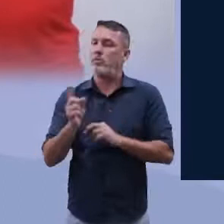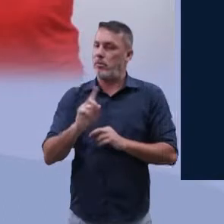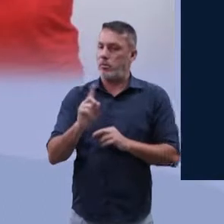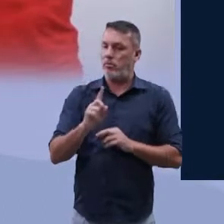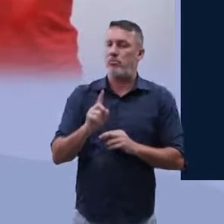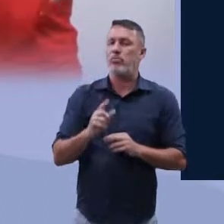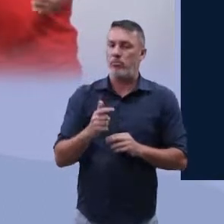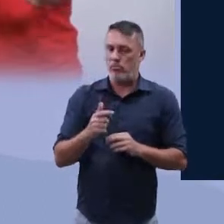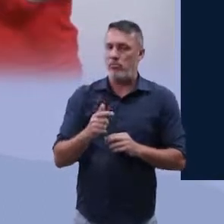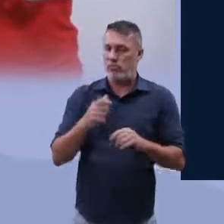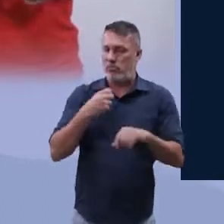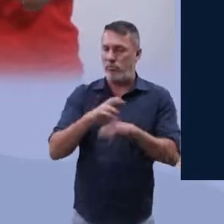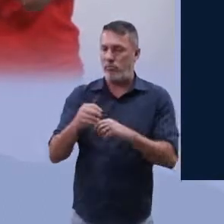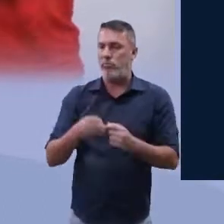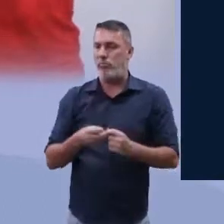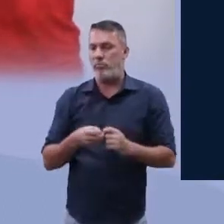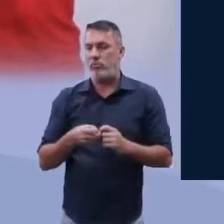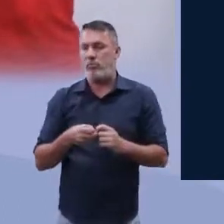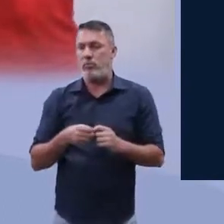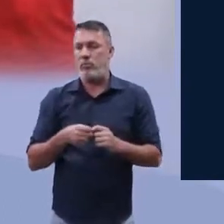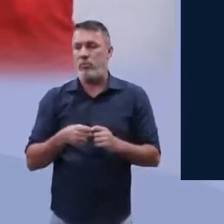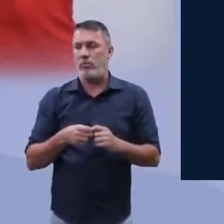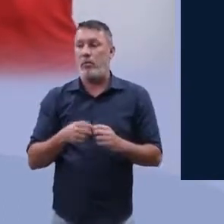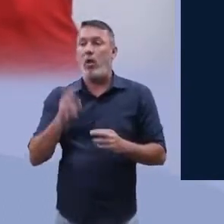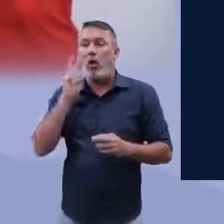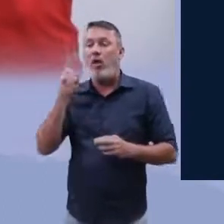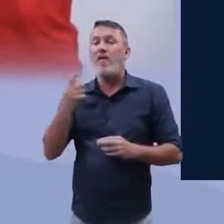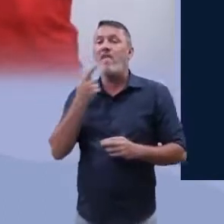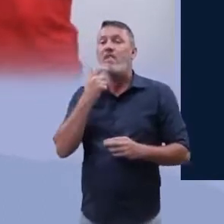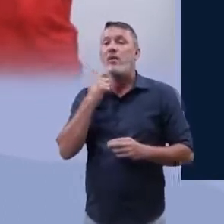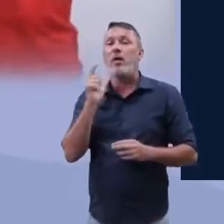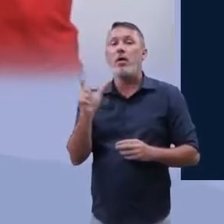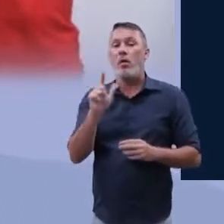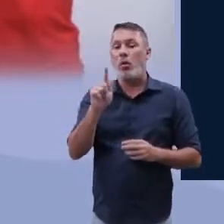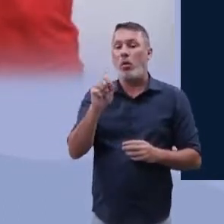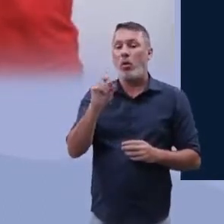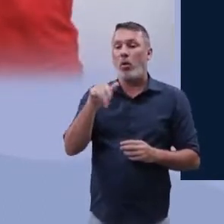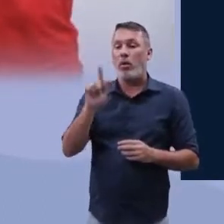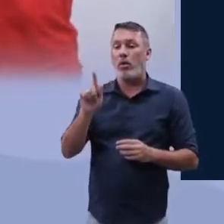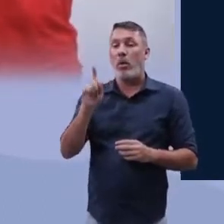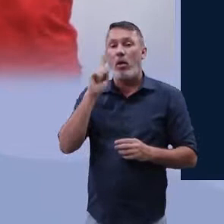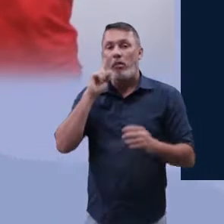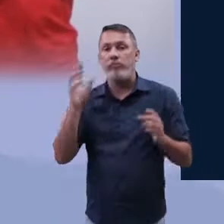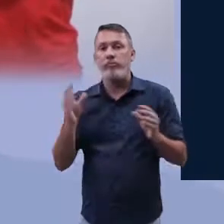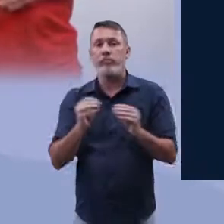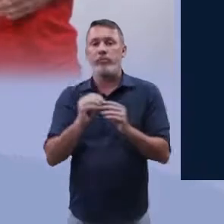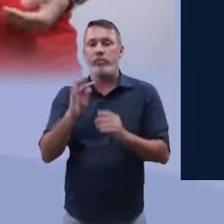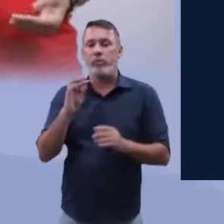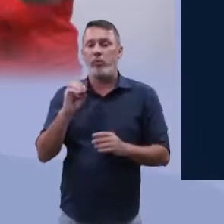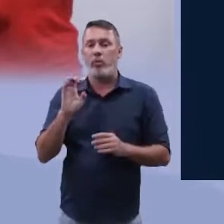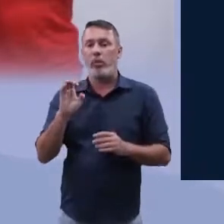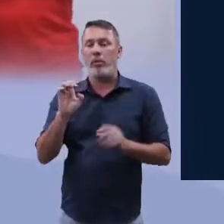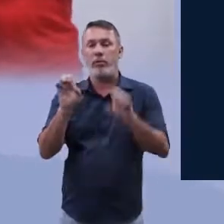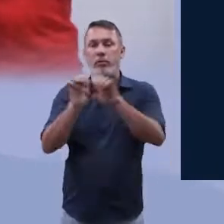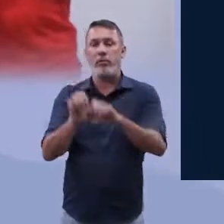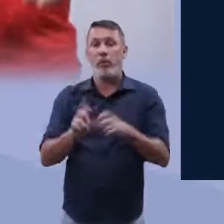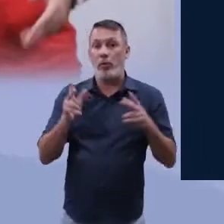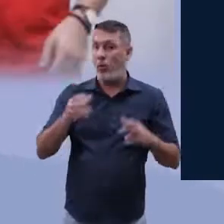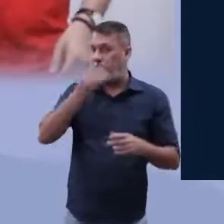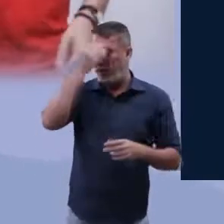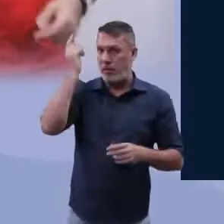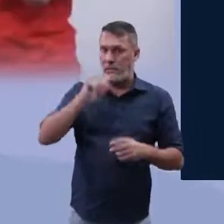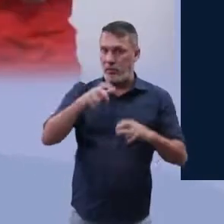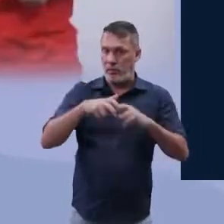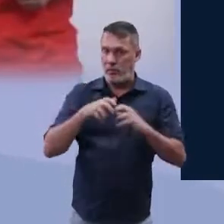relativos, não, alguns parentes. Tá? Então olha aí o going to, olha ele em vermelho, olha aí o to be fazendo parte dessa estrutura. Não esqueçam do verbo to be,